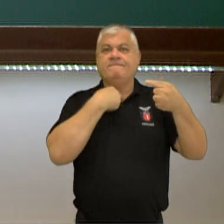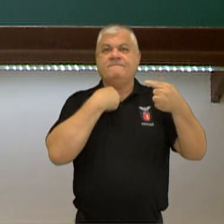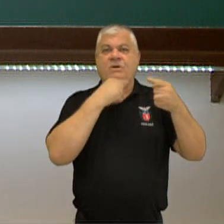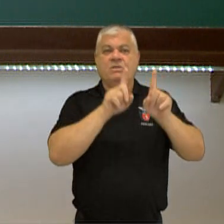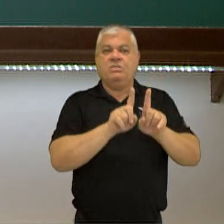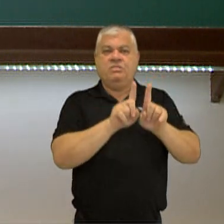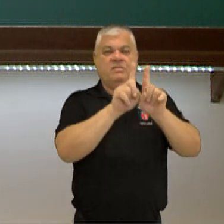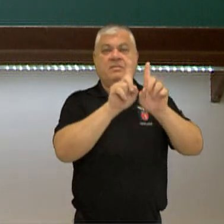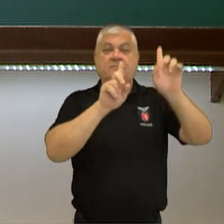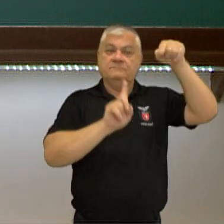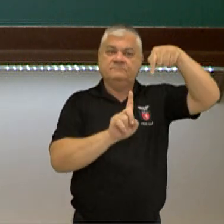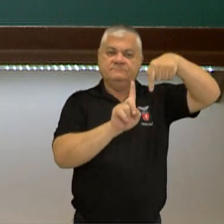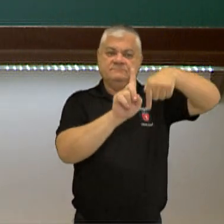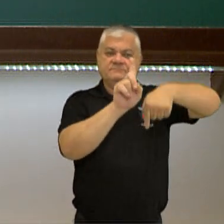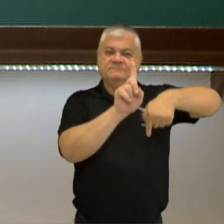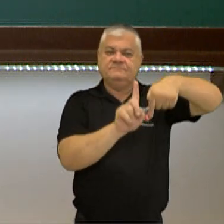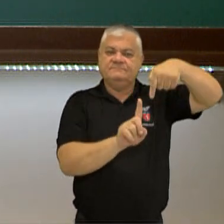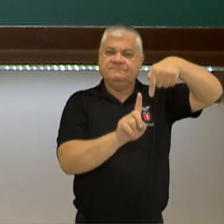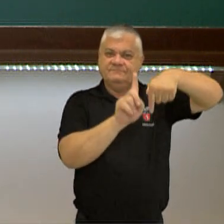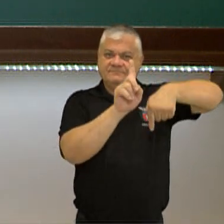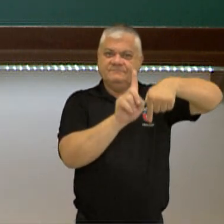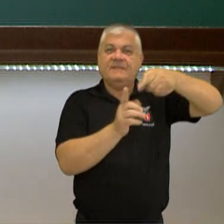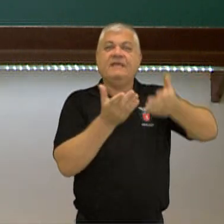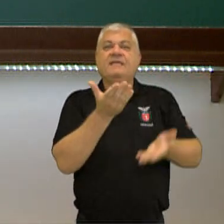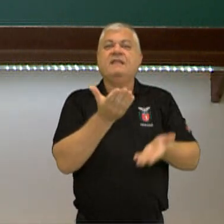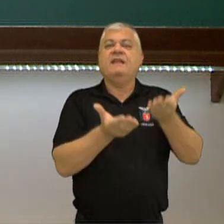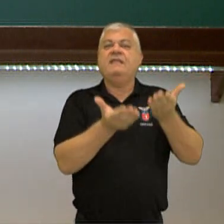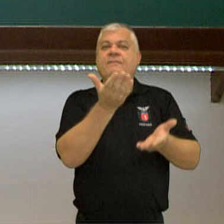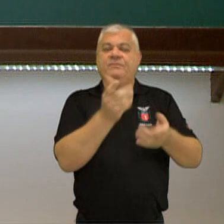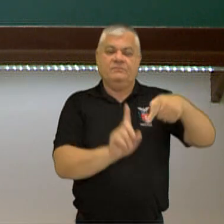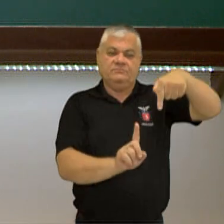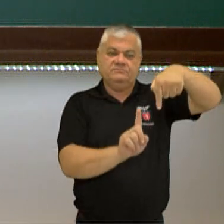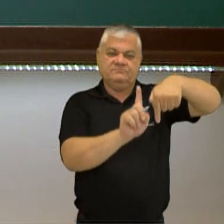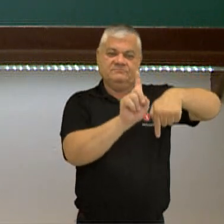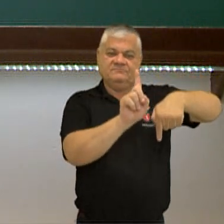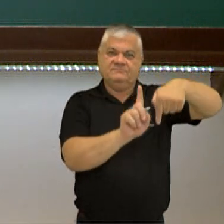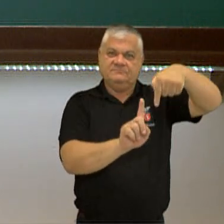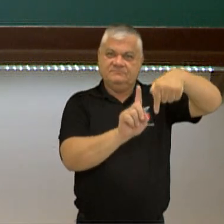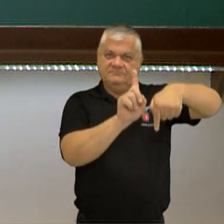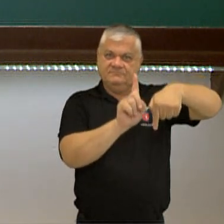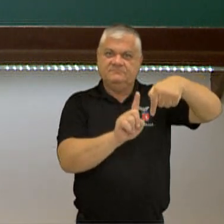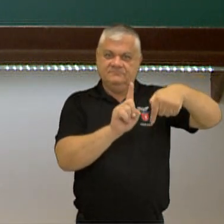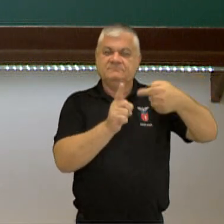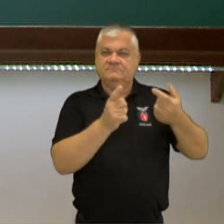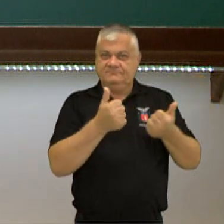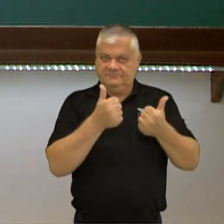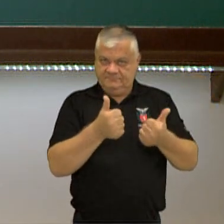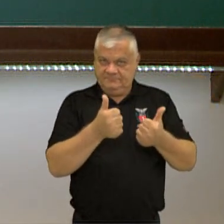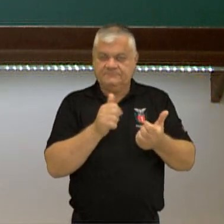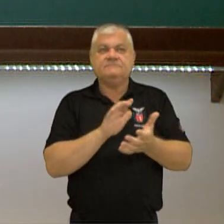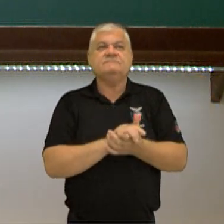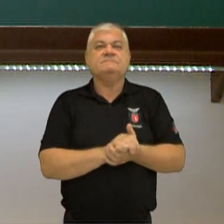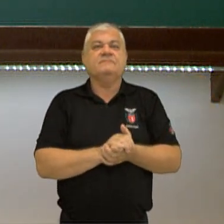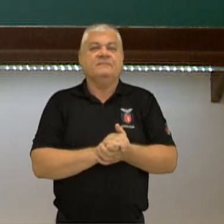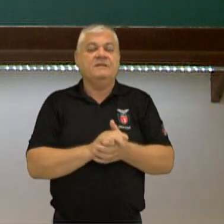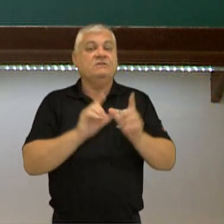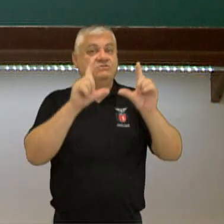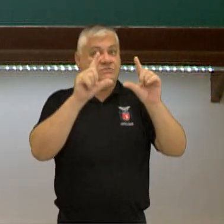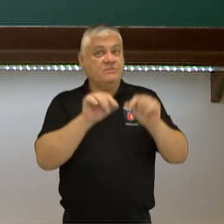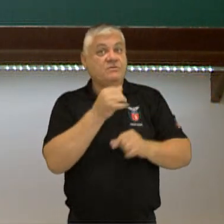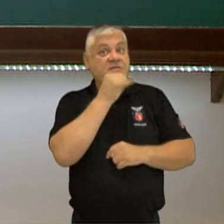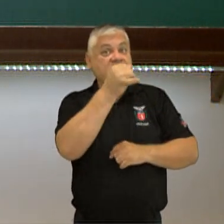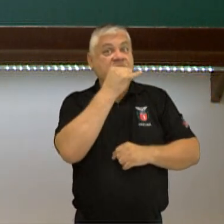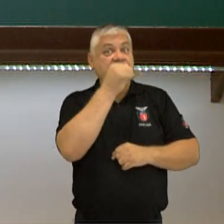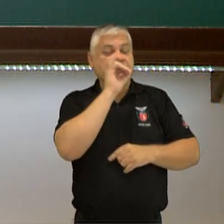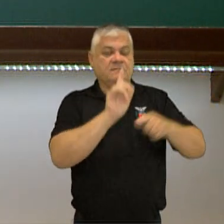eles invertem os spins, como a gente chama, tá? Para ter uma estabilidade melhor, tá? Diminuir a energia dentro